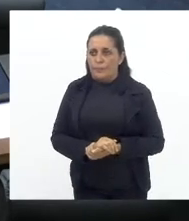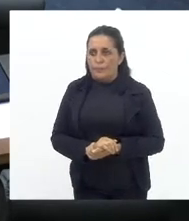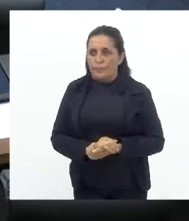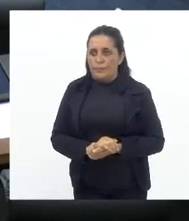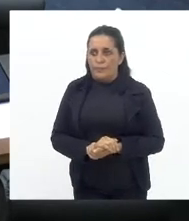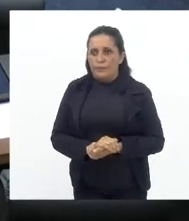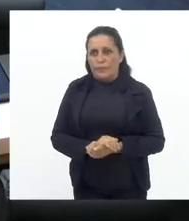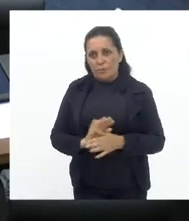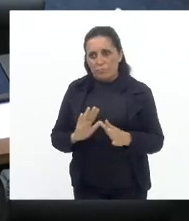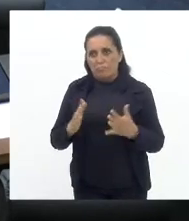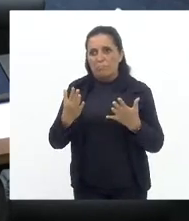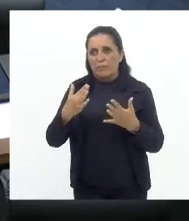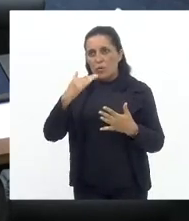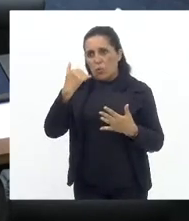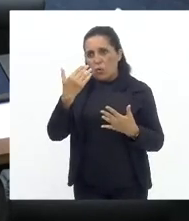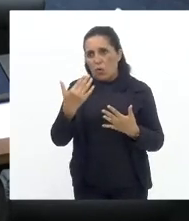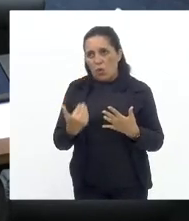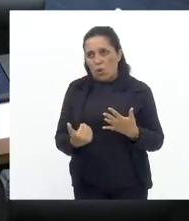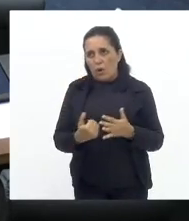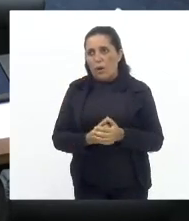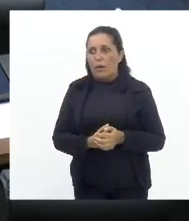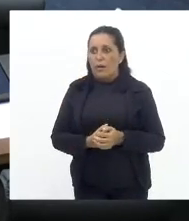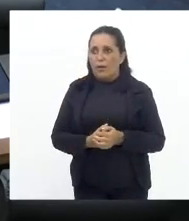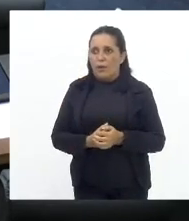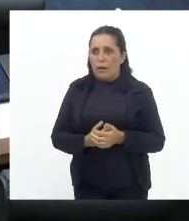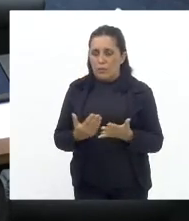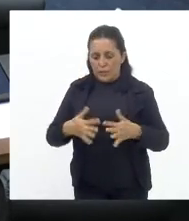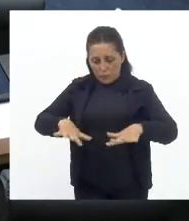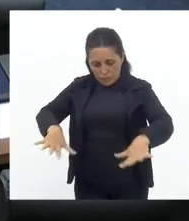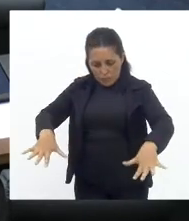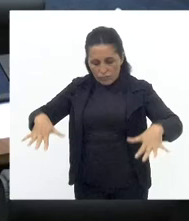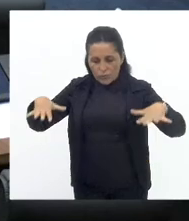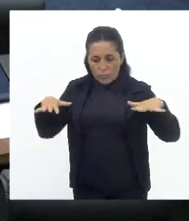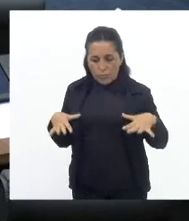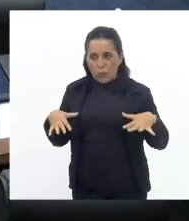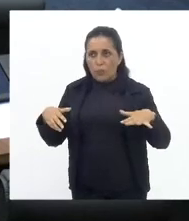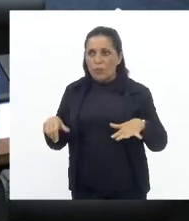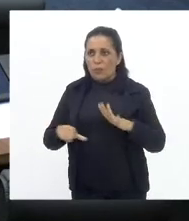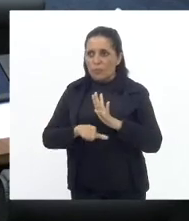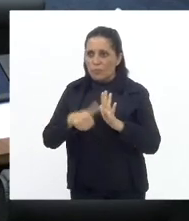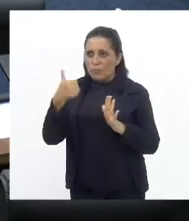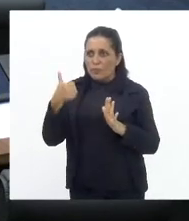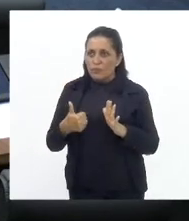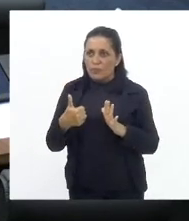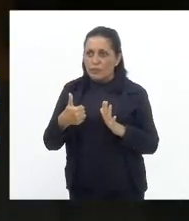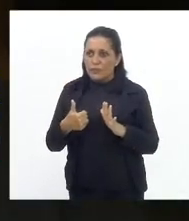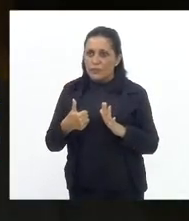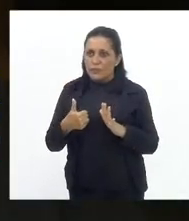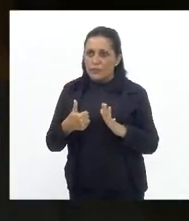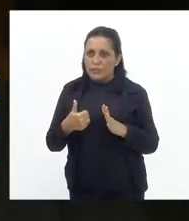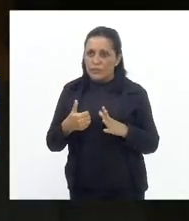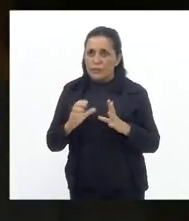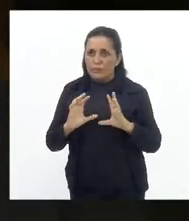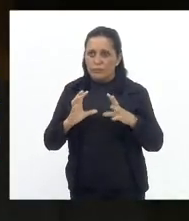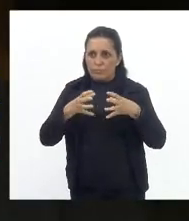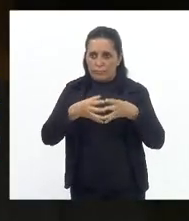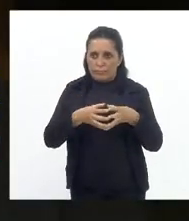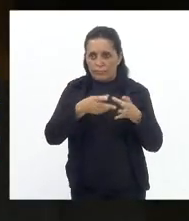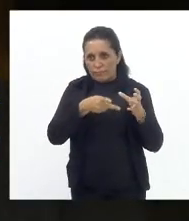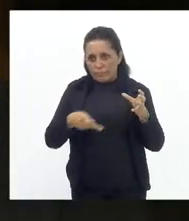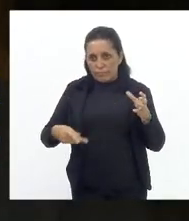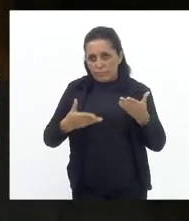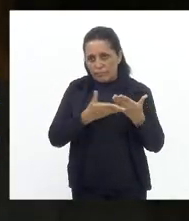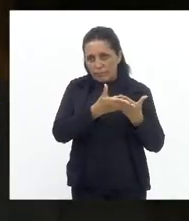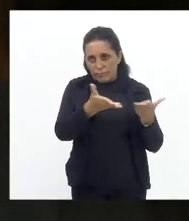a saudá-la dizer da honra que é estrear nesta Tribuna sendo esta sessão presidida por vossa